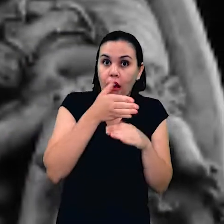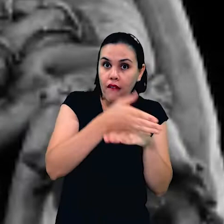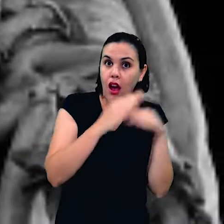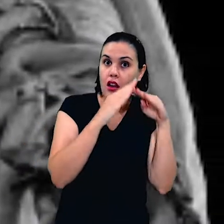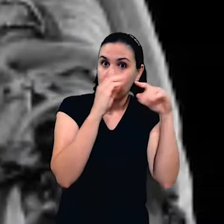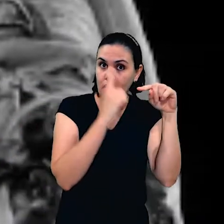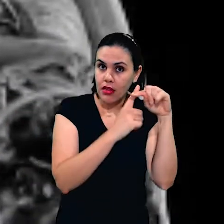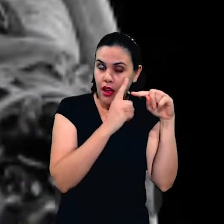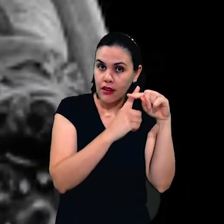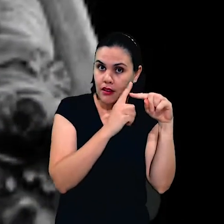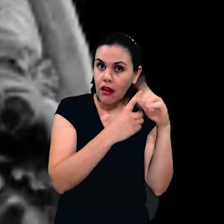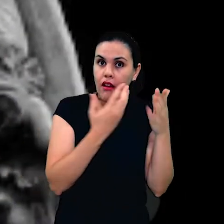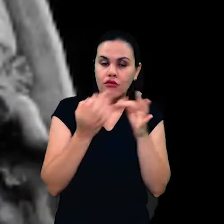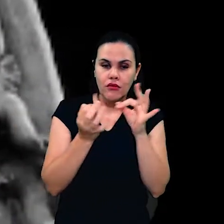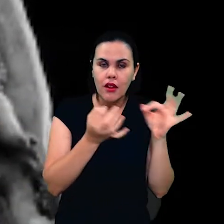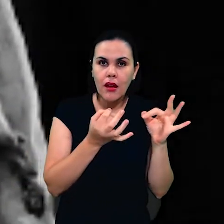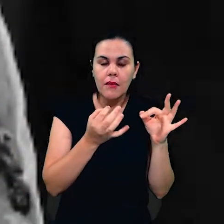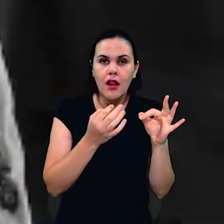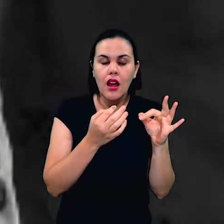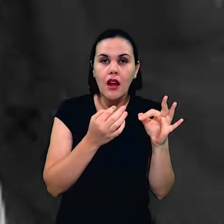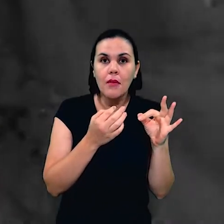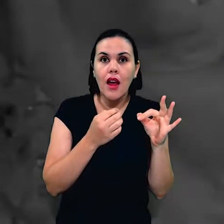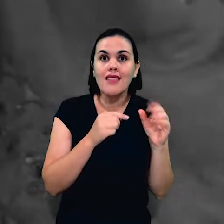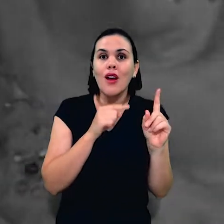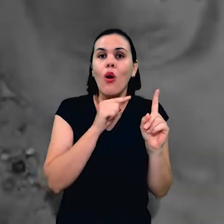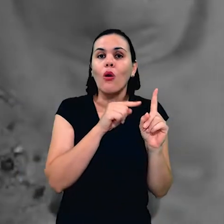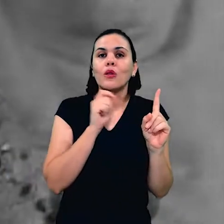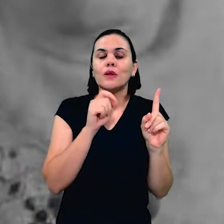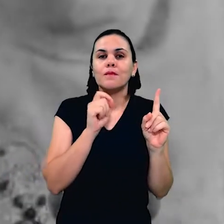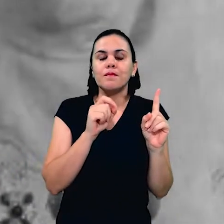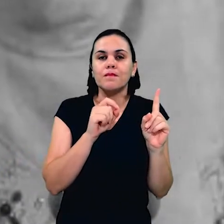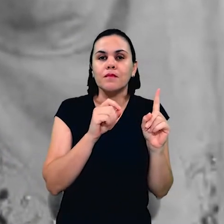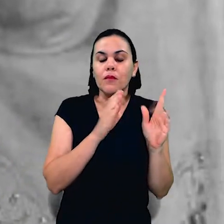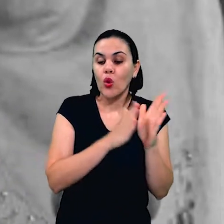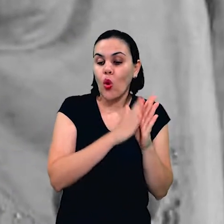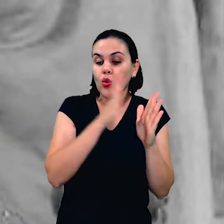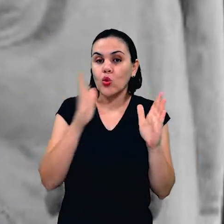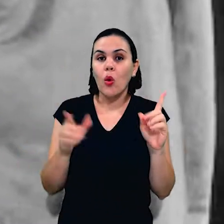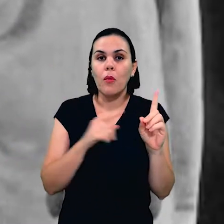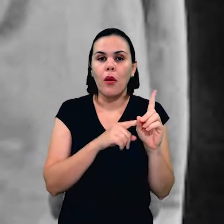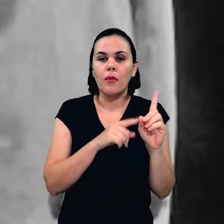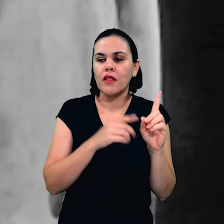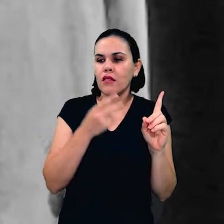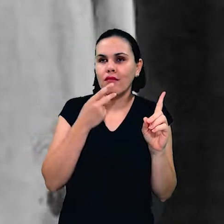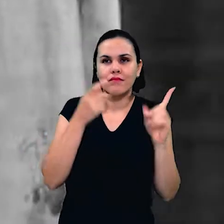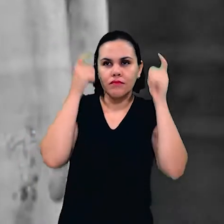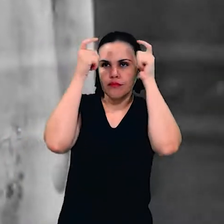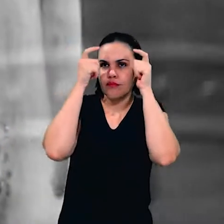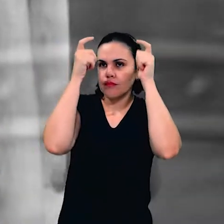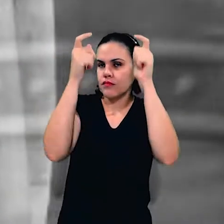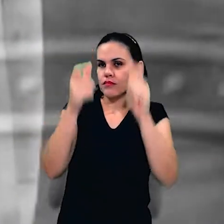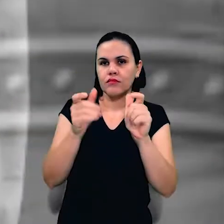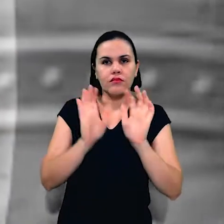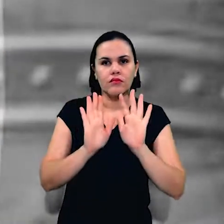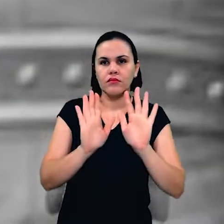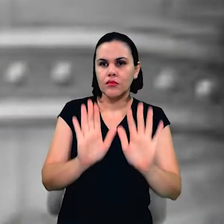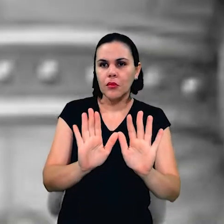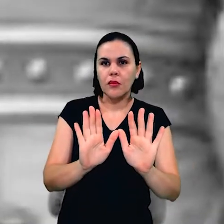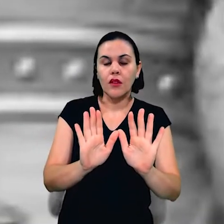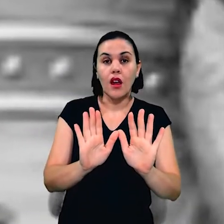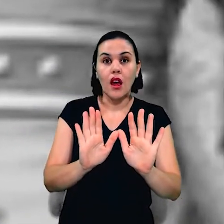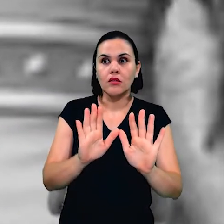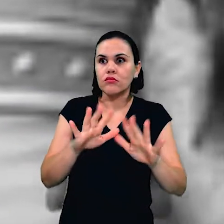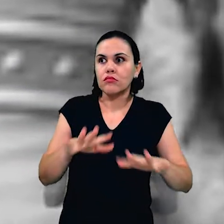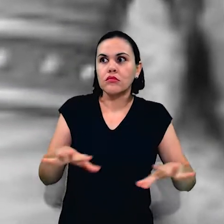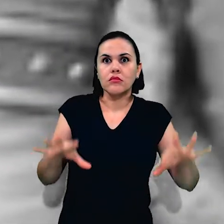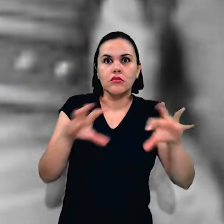ela acaba naquele momento, num determinado momento, abdicando da coroa, né? E ao abdicar da coroa foi um gesto inusitado,